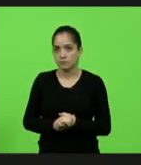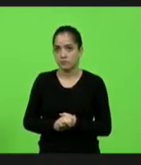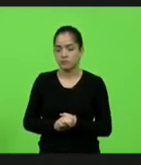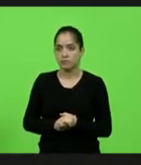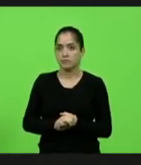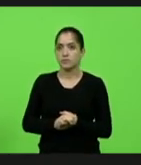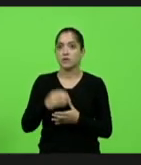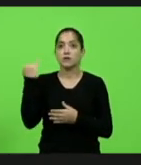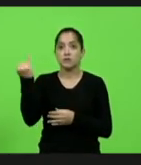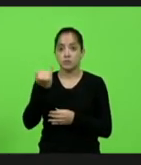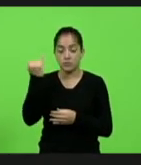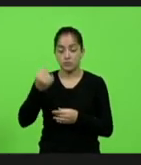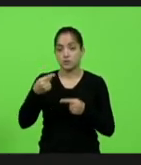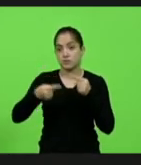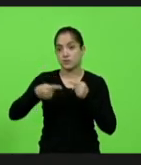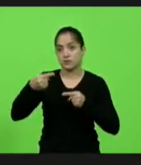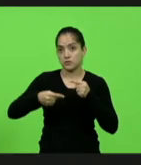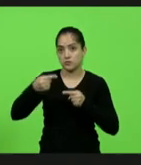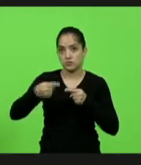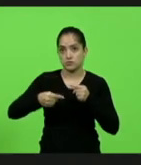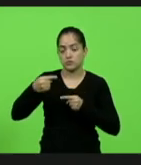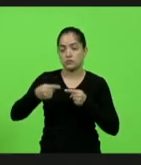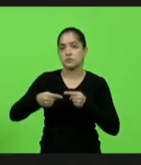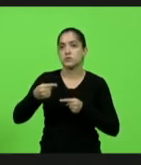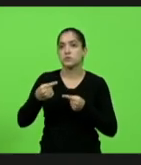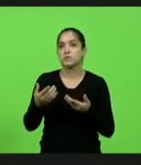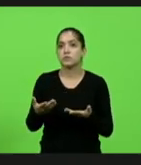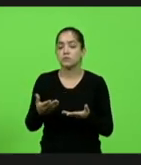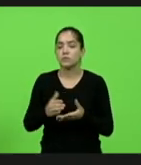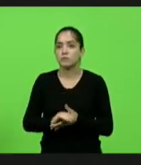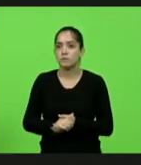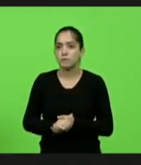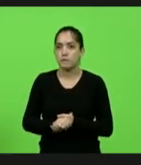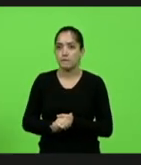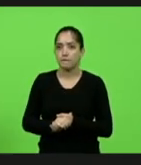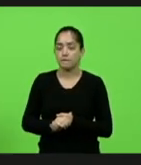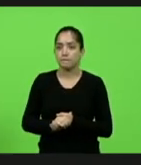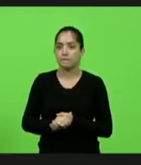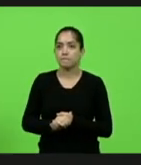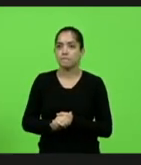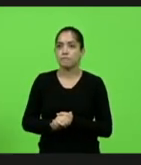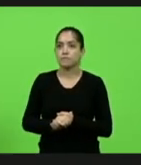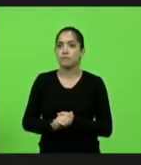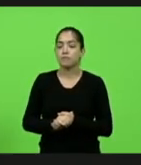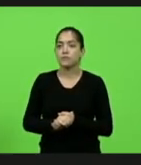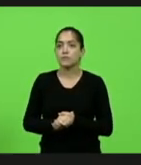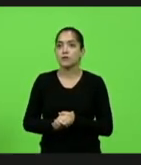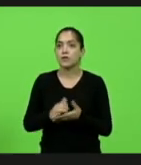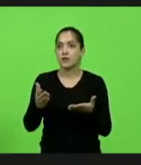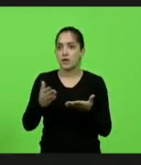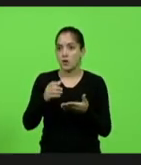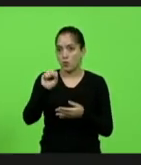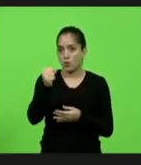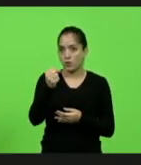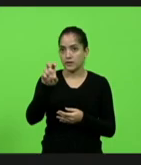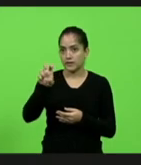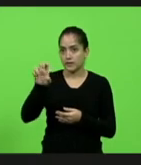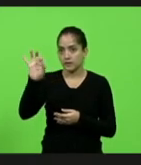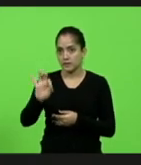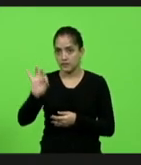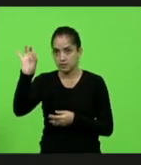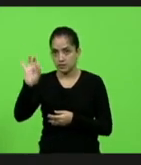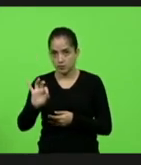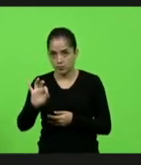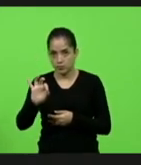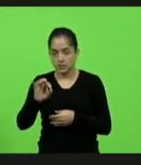essa discussão do cabimento do homeschooling. Tá? Começamos então pelo fato de que 85% dos